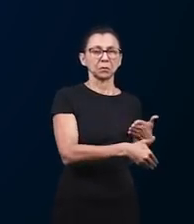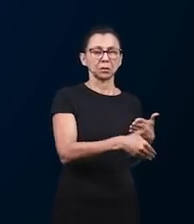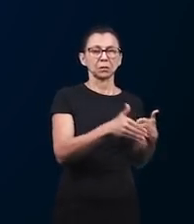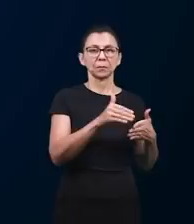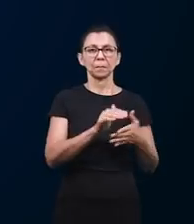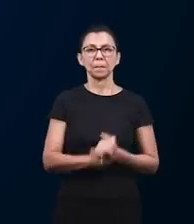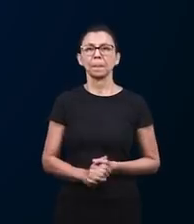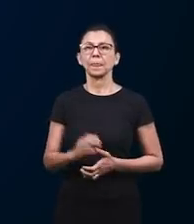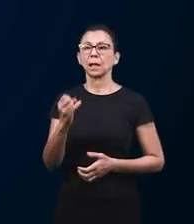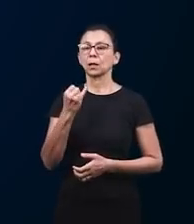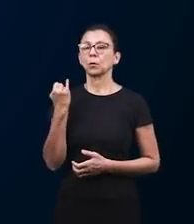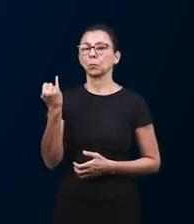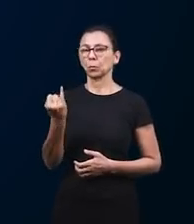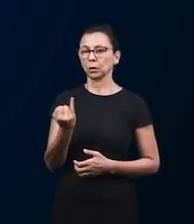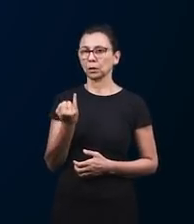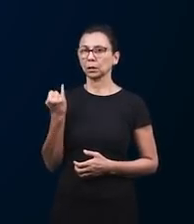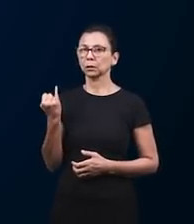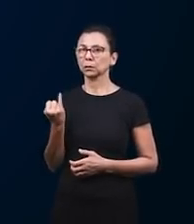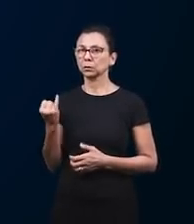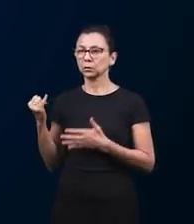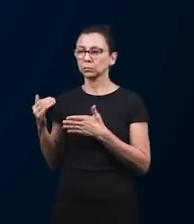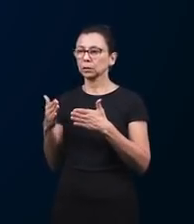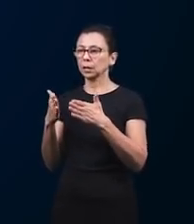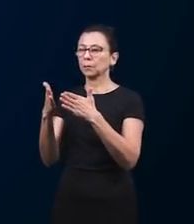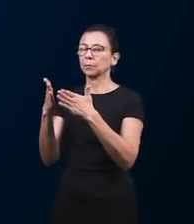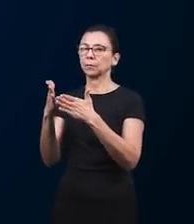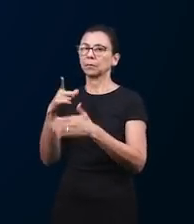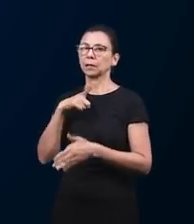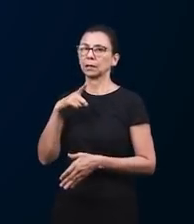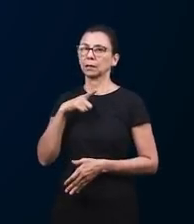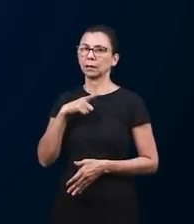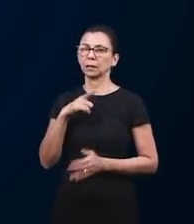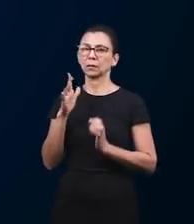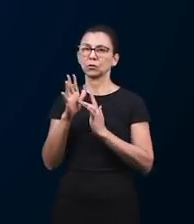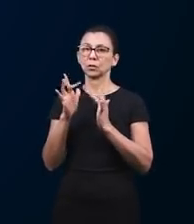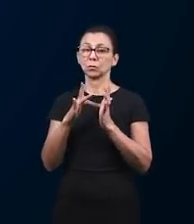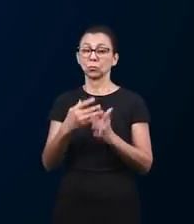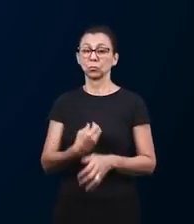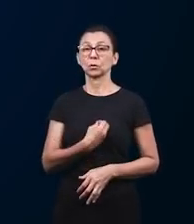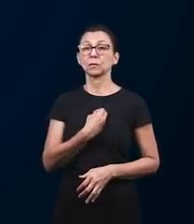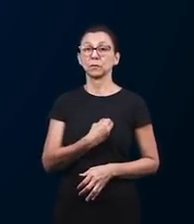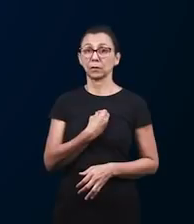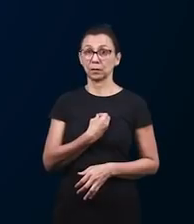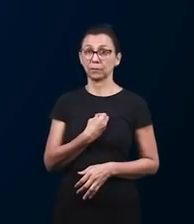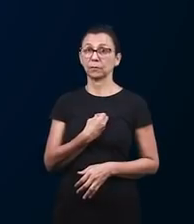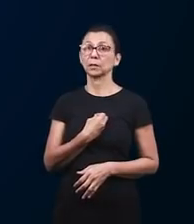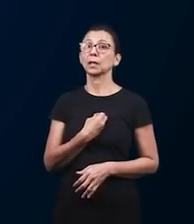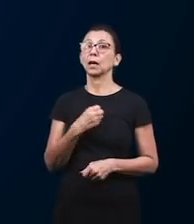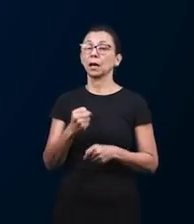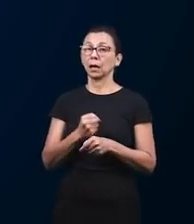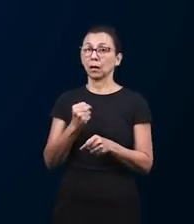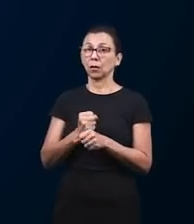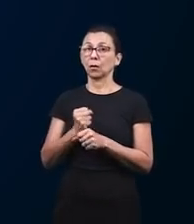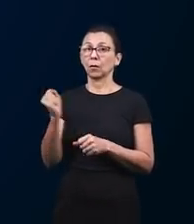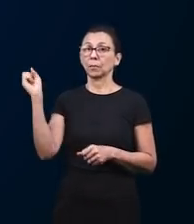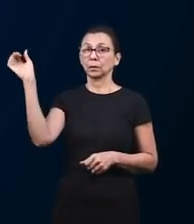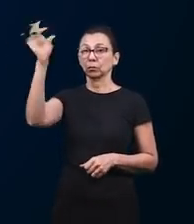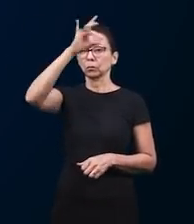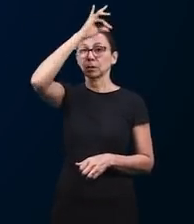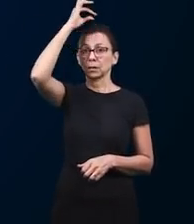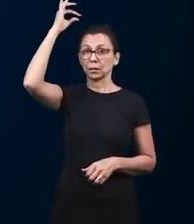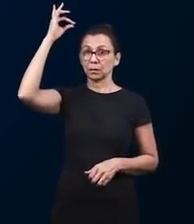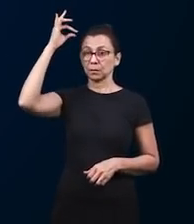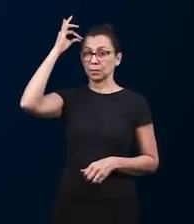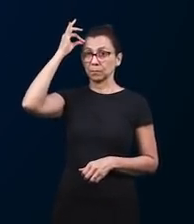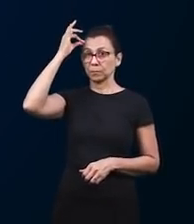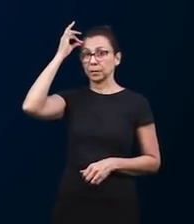é termos Jesus vivo. E a obra segue, a obra do Espírito segue tendo Jesus